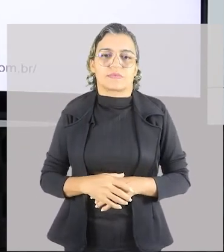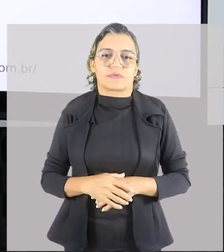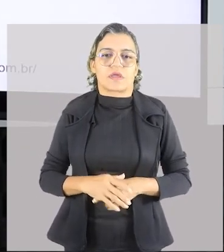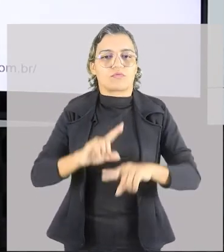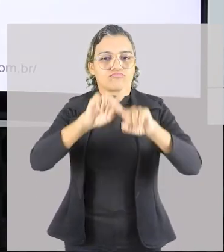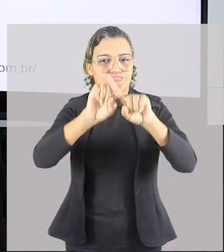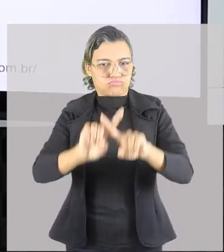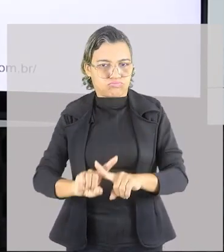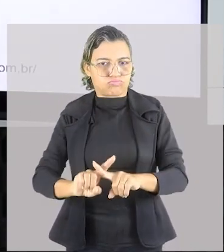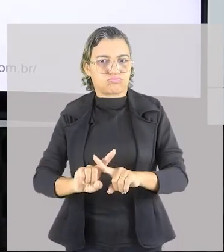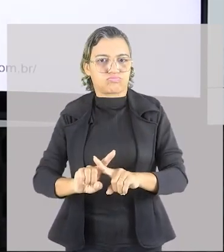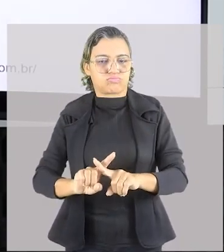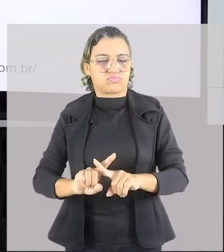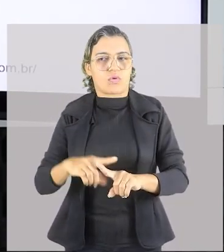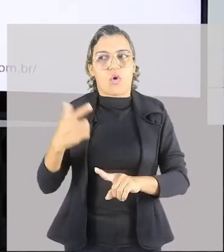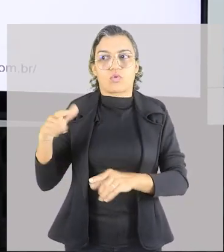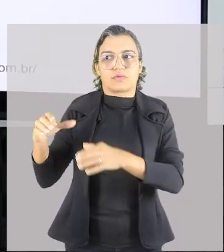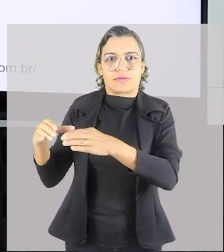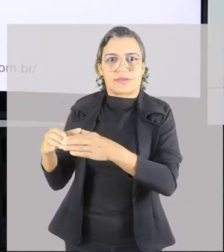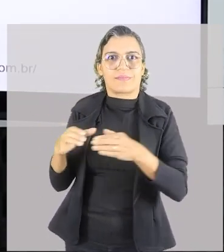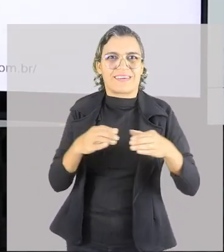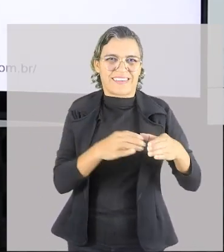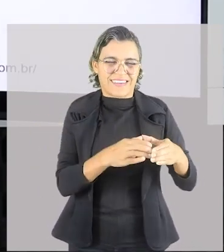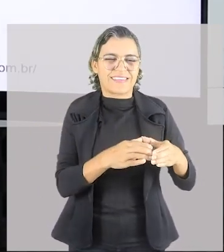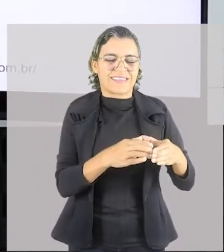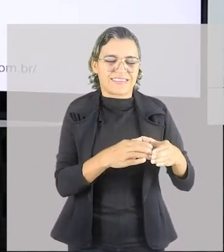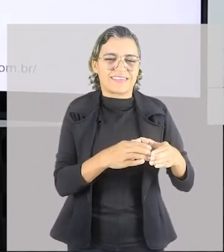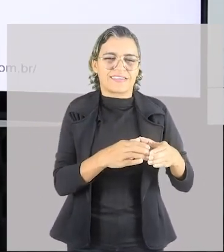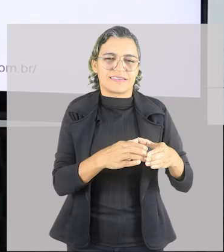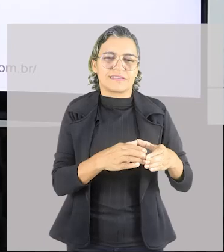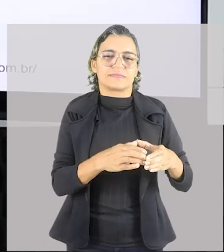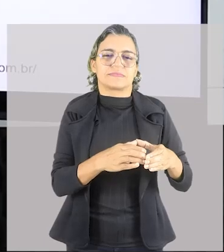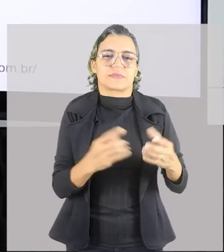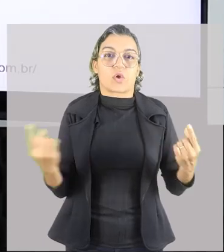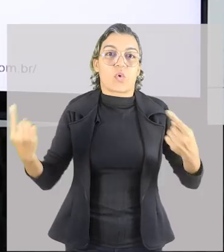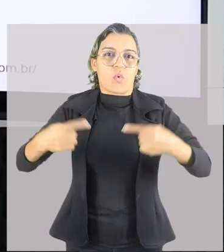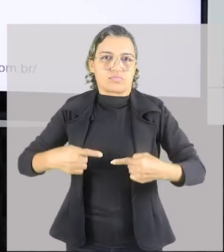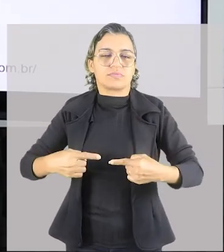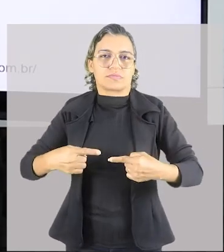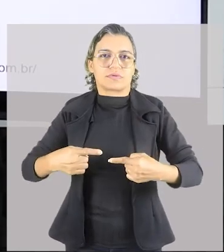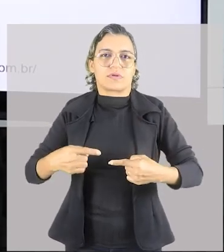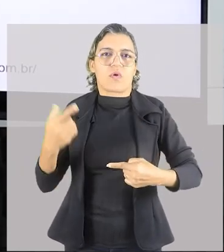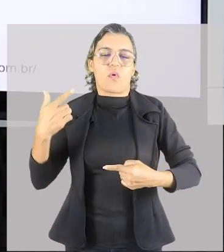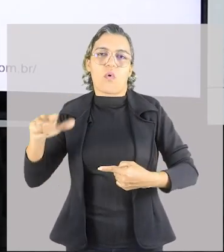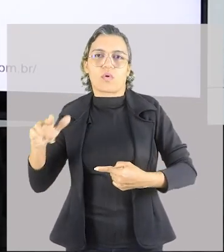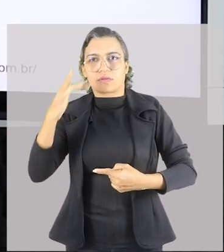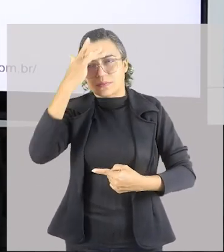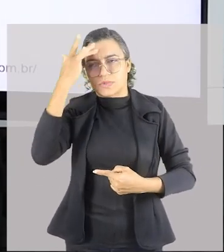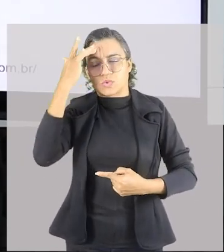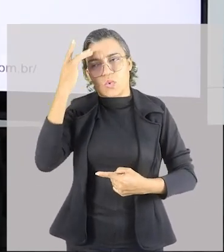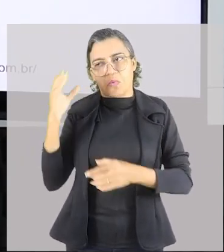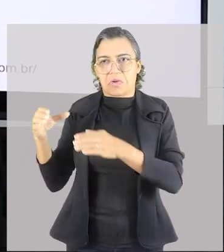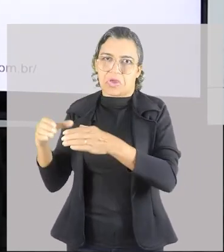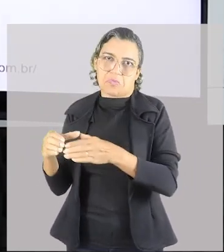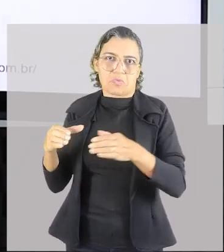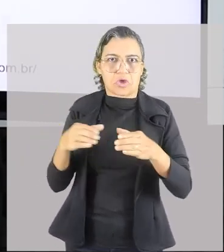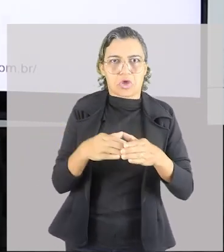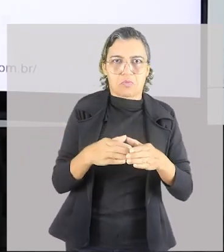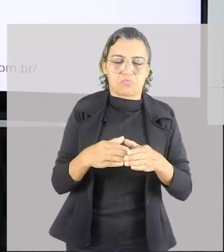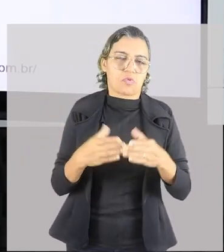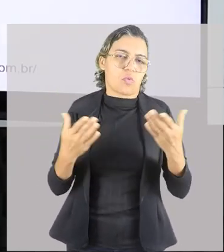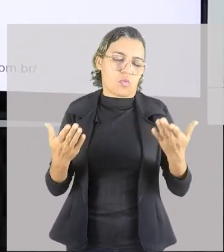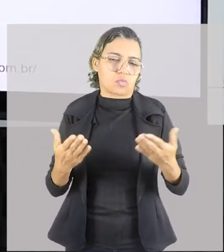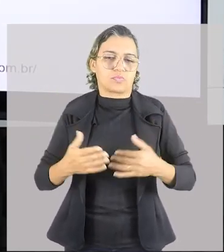Vai jogar contra uma outra equipe. Vai jogar contra um outro indivíduo em